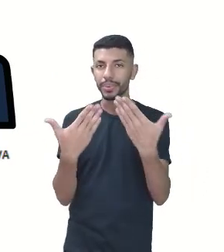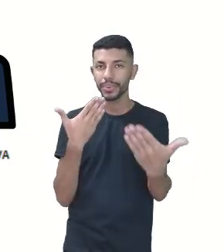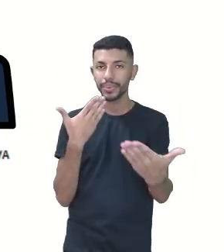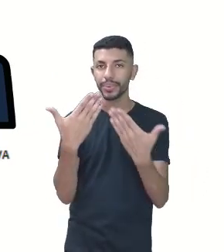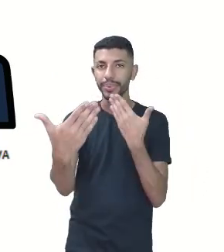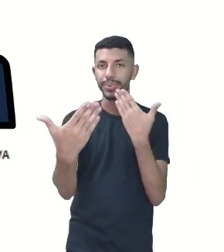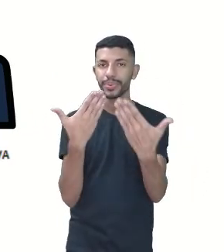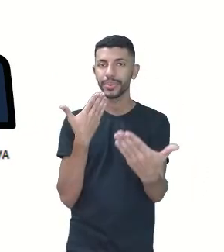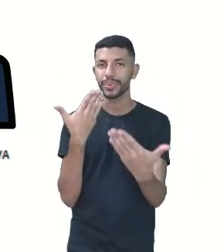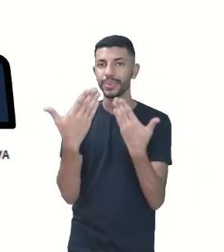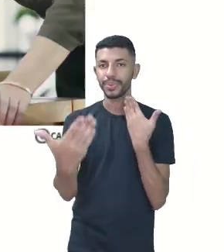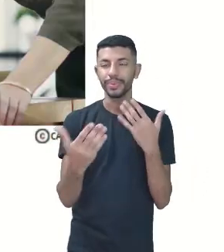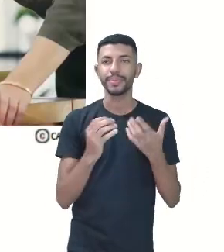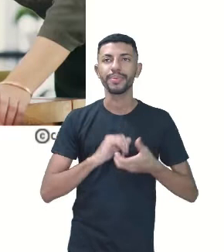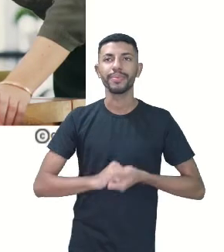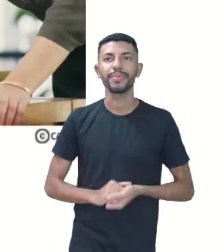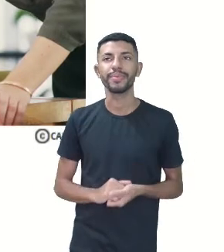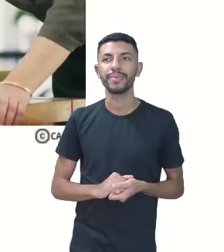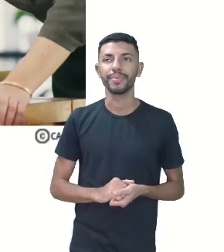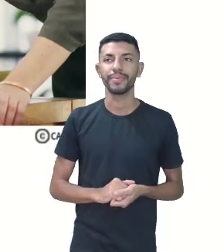interlocução.